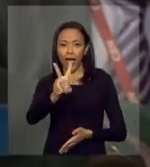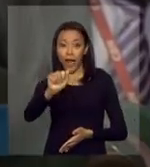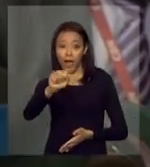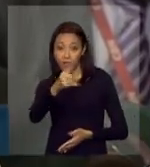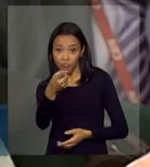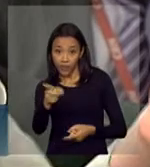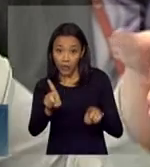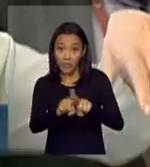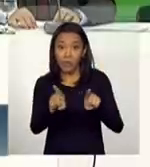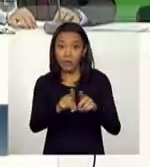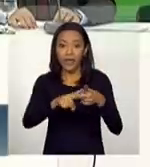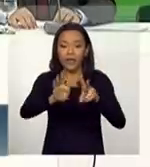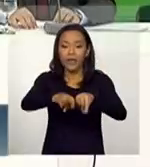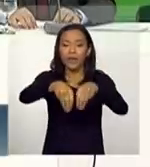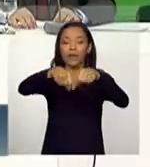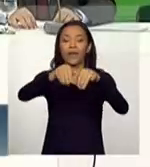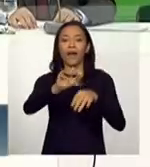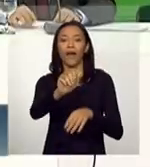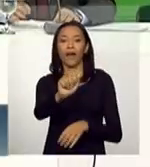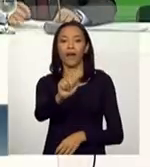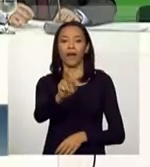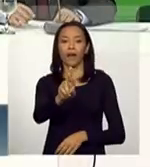a exploração?